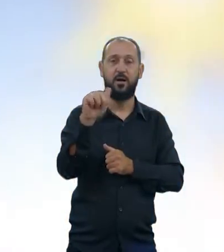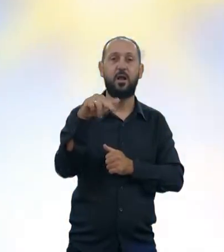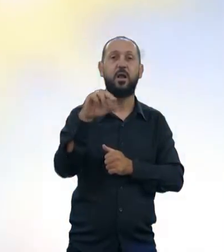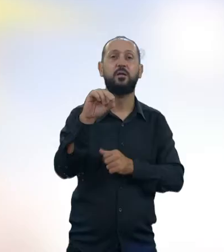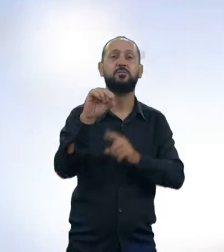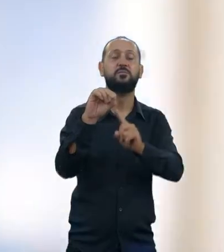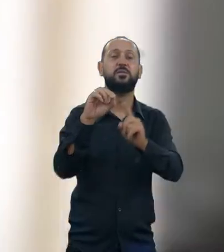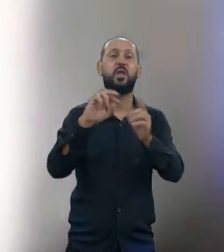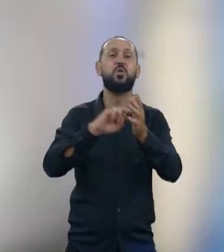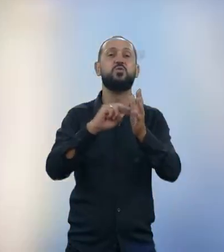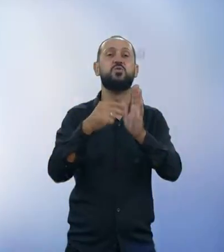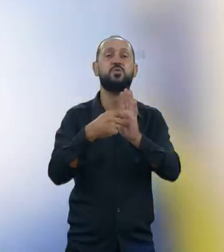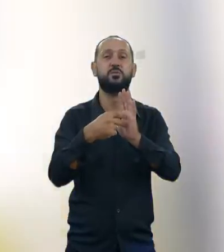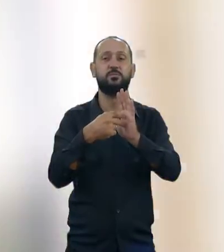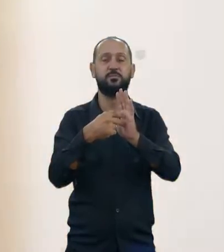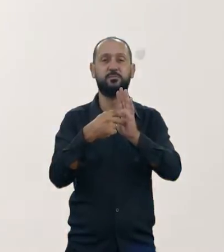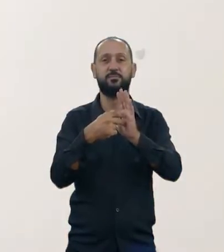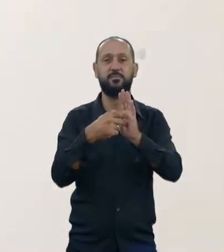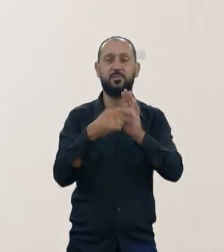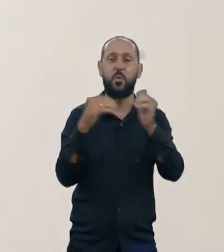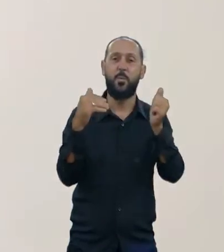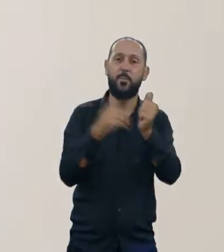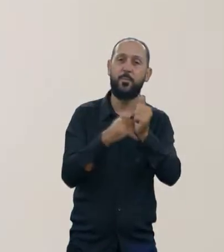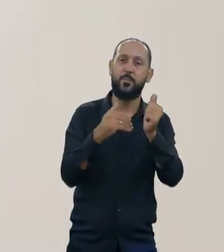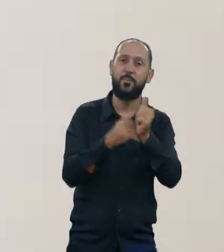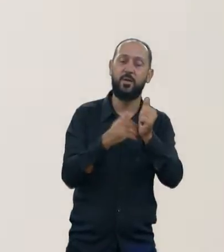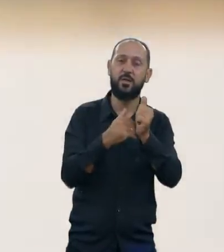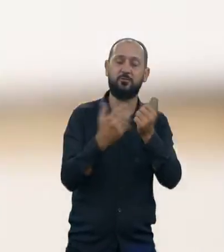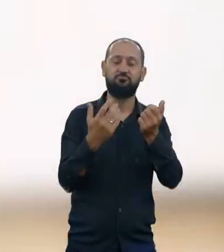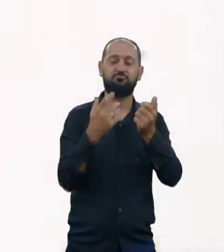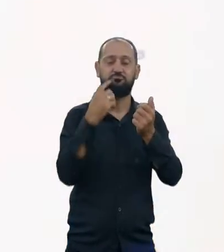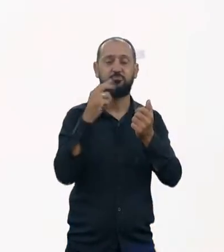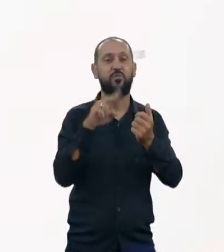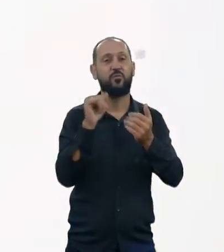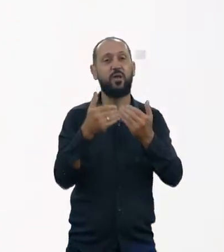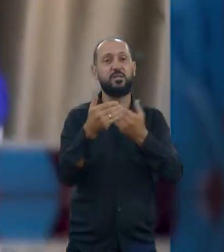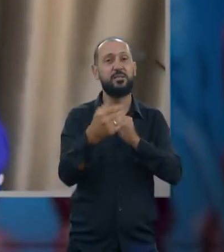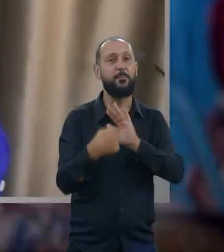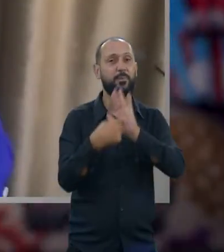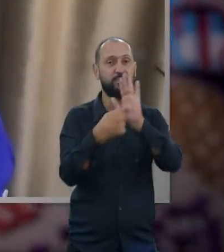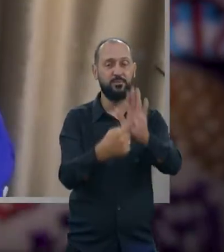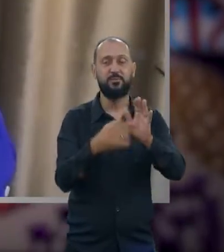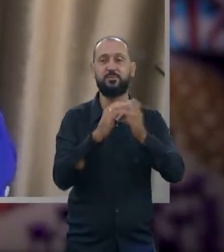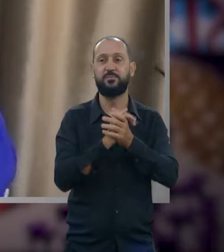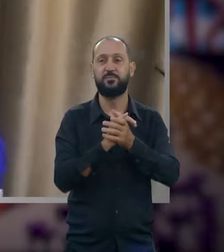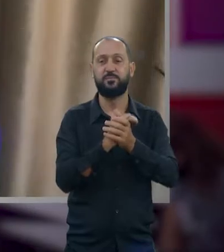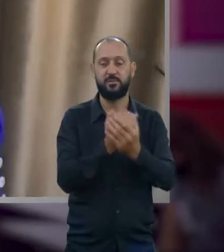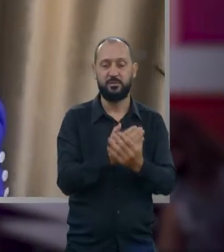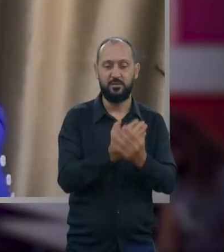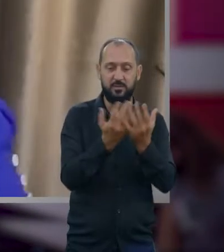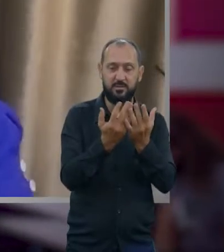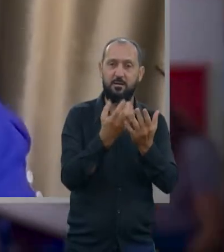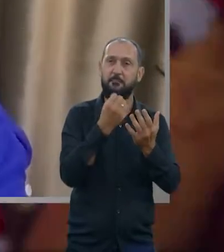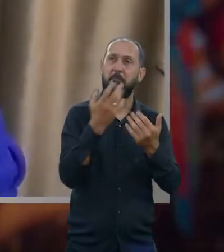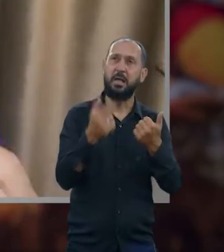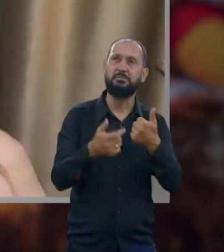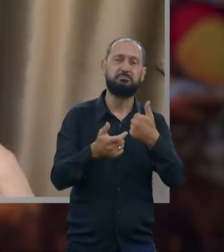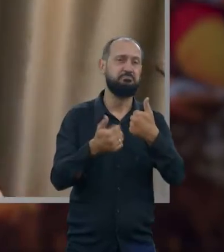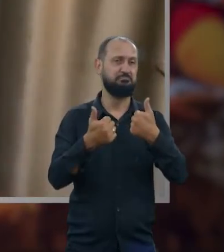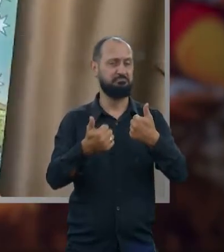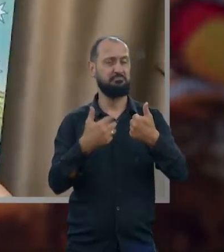arcano, elas têm ali um significado, um mistério, um segredo a ser revelado. Temos cartas